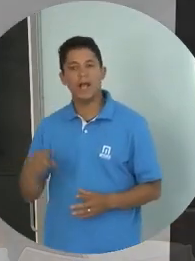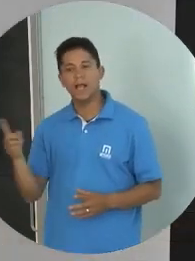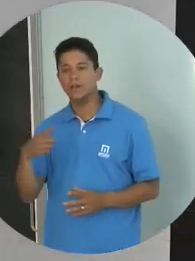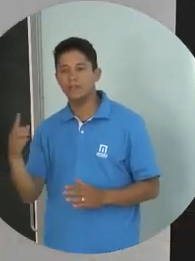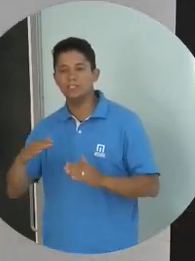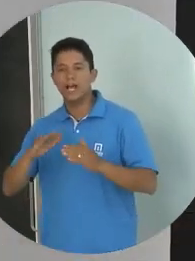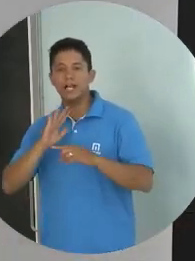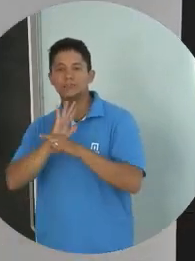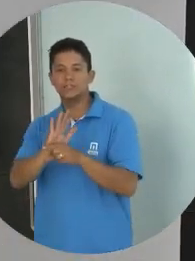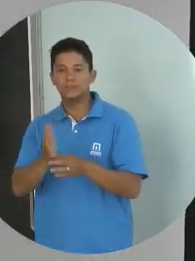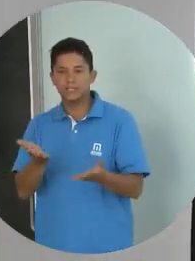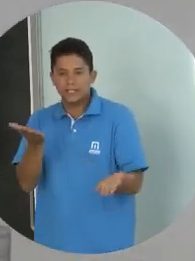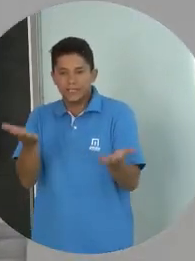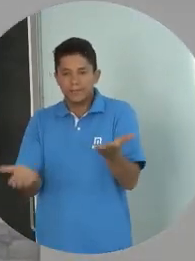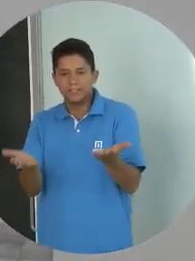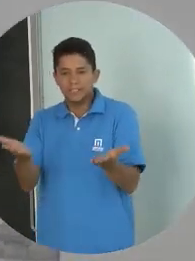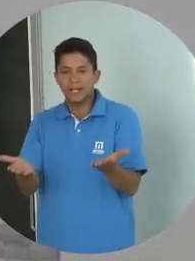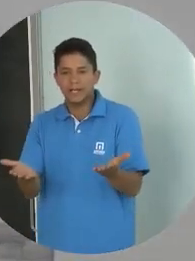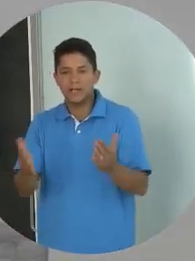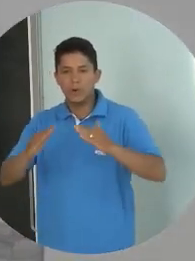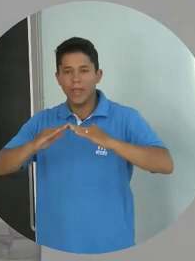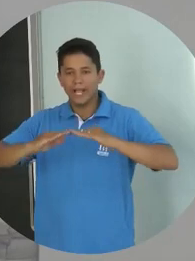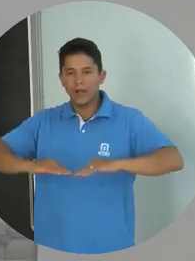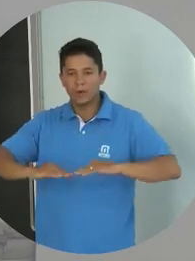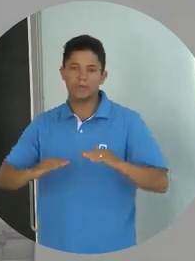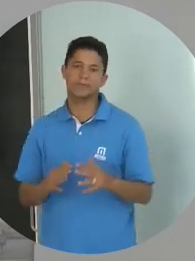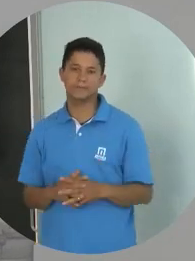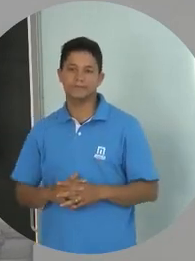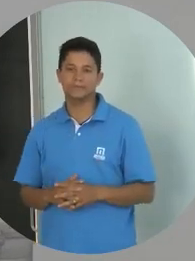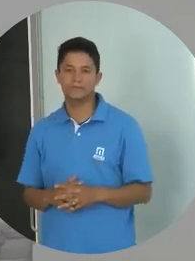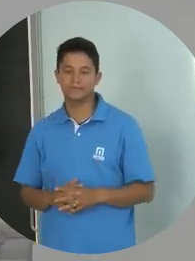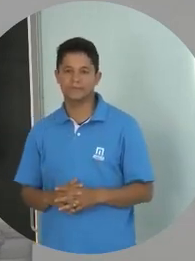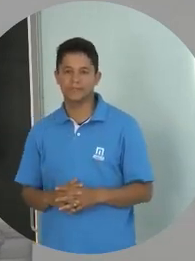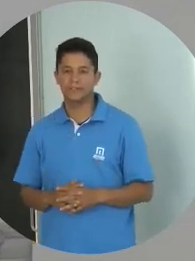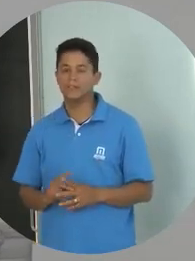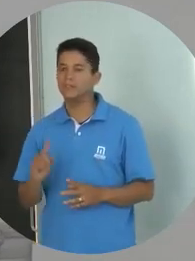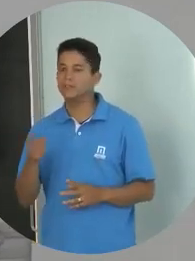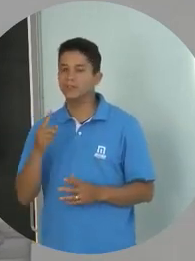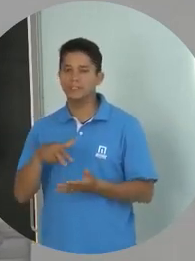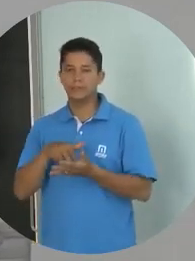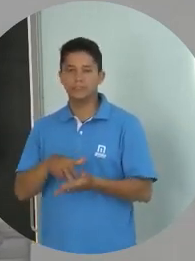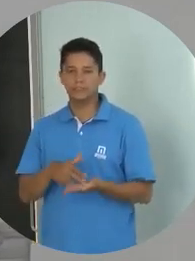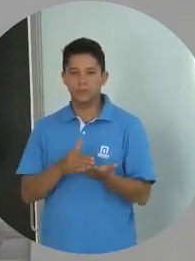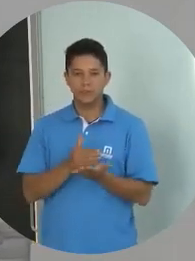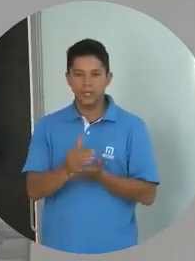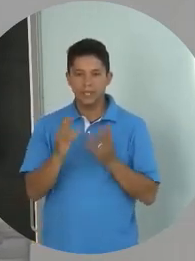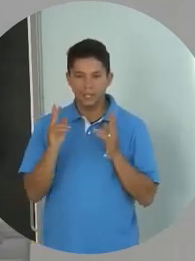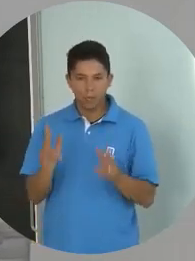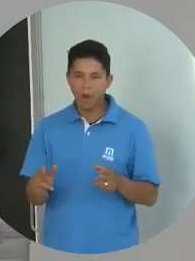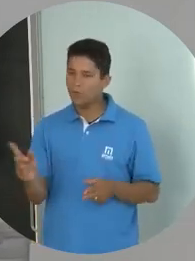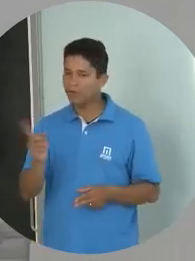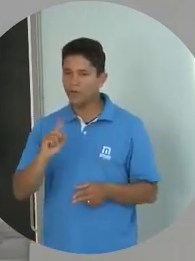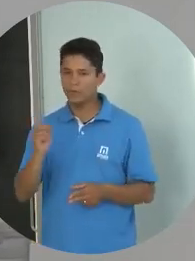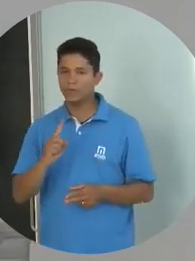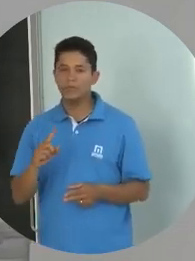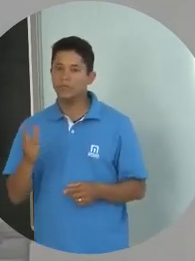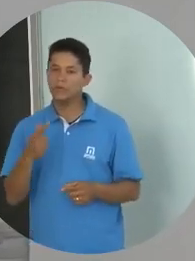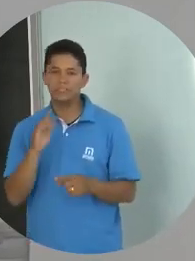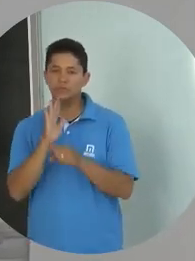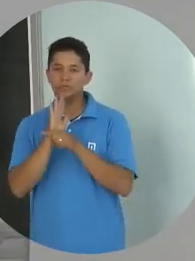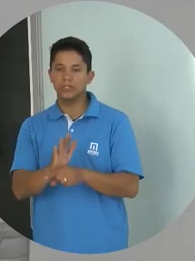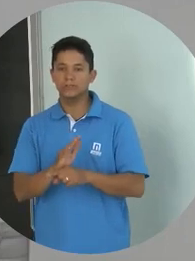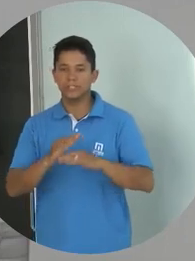estabilizamos os recalques, então, nós não colocamos na posição original, nós estabilizamos... Não